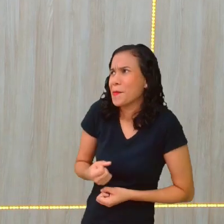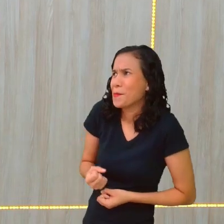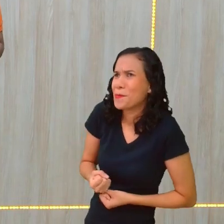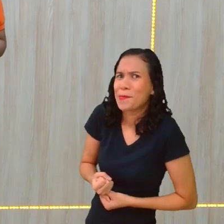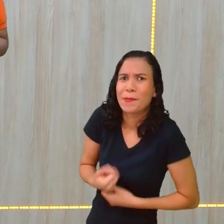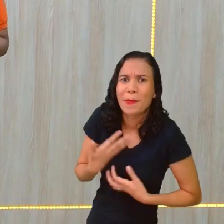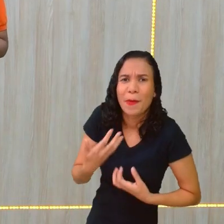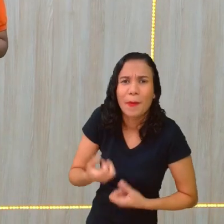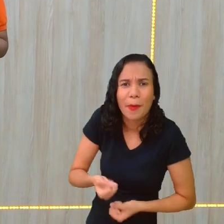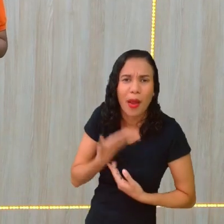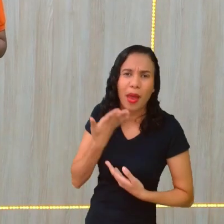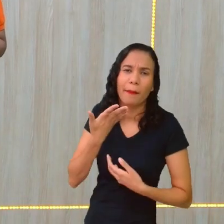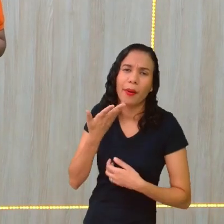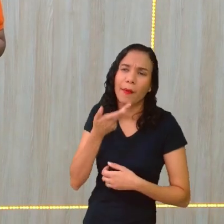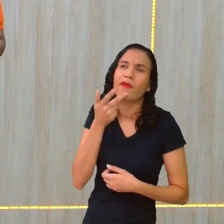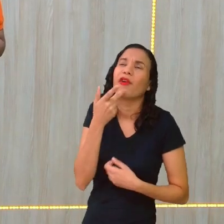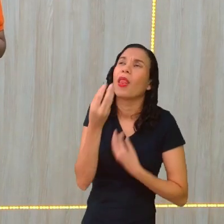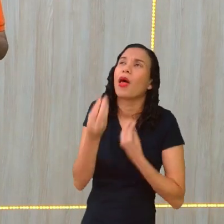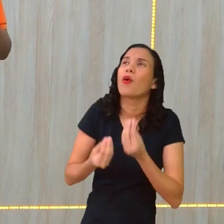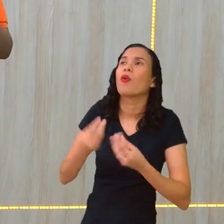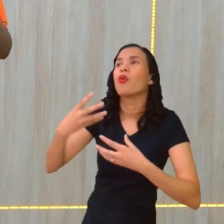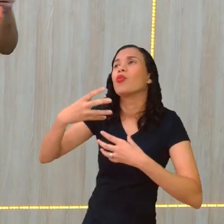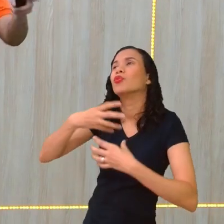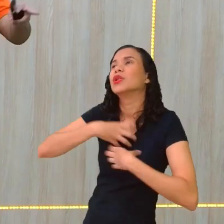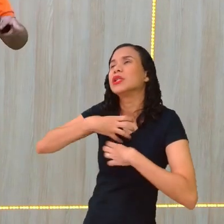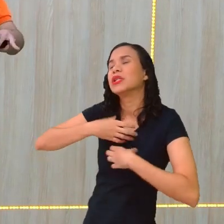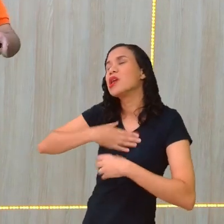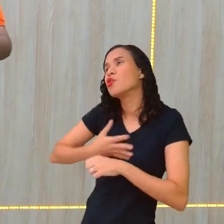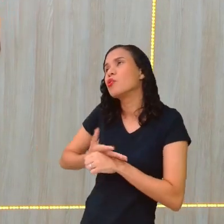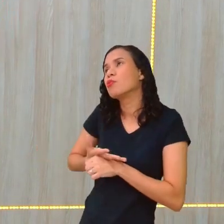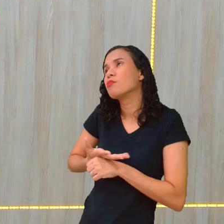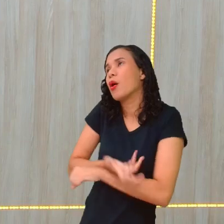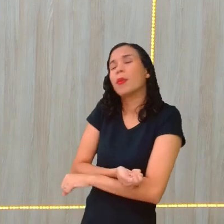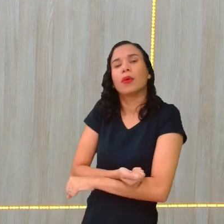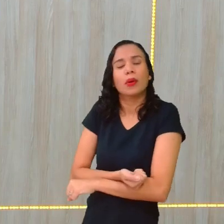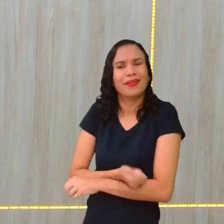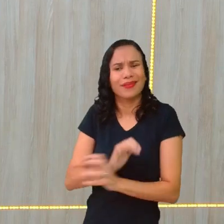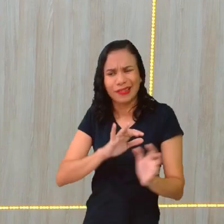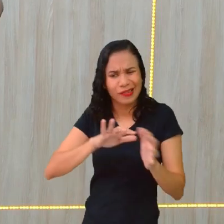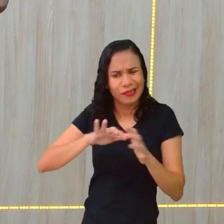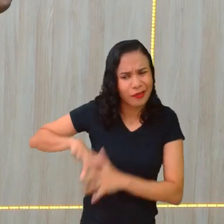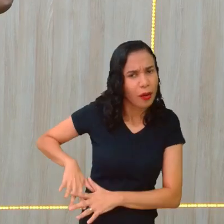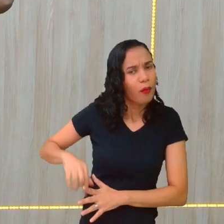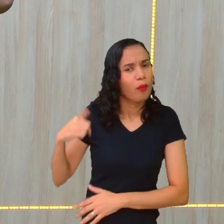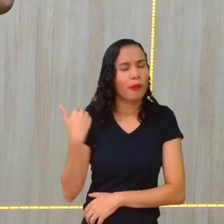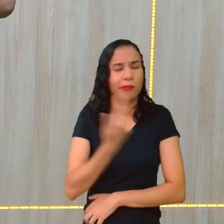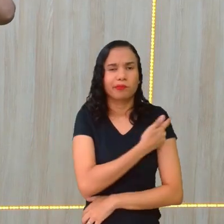estou ali para contar como eu me sinto com relação ao caso. Então, vamos pensar